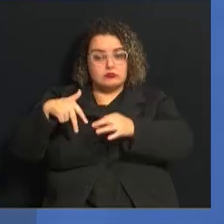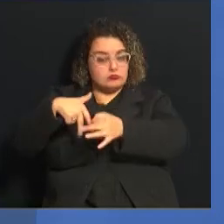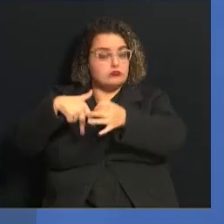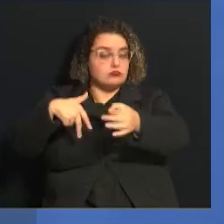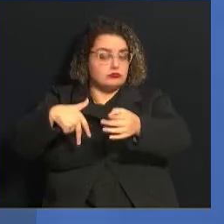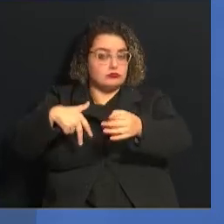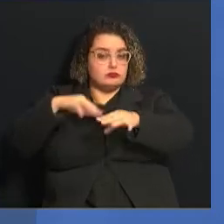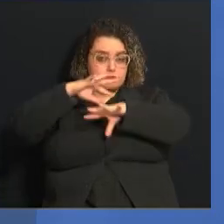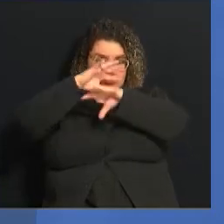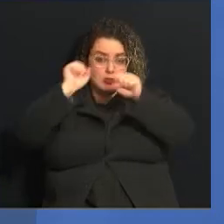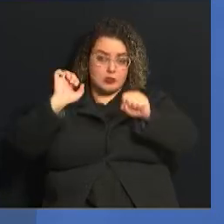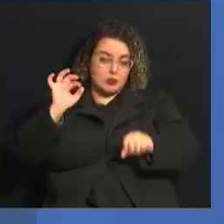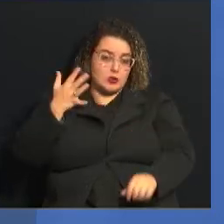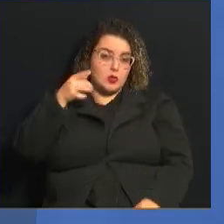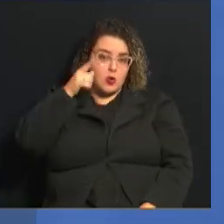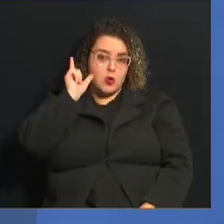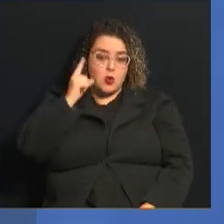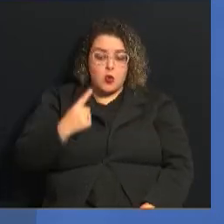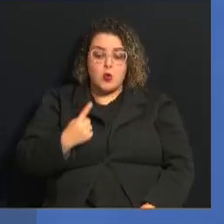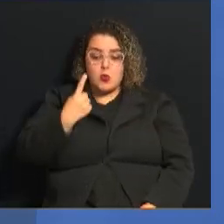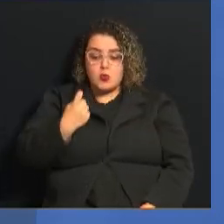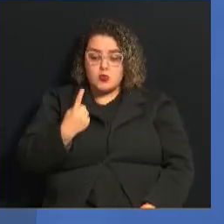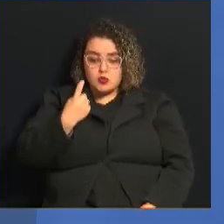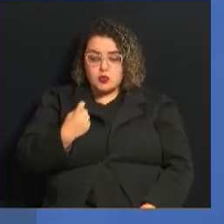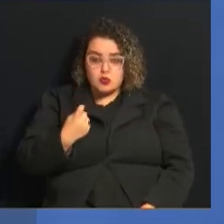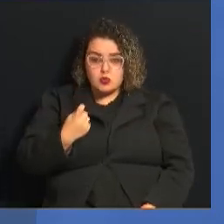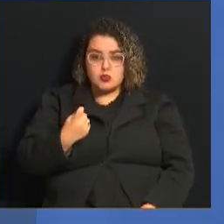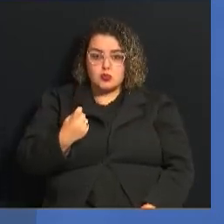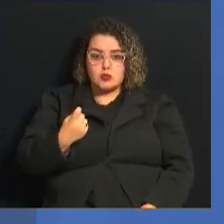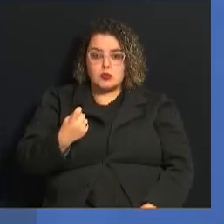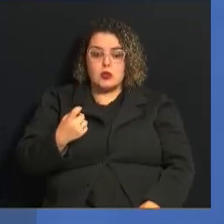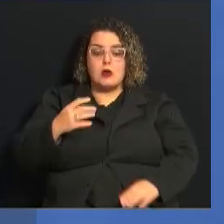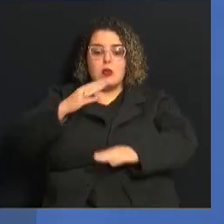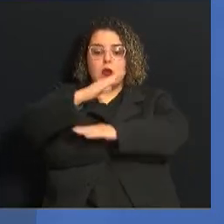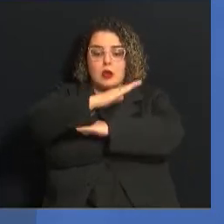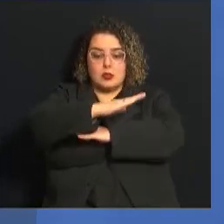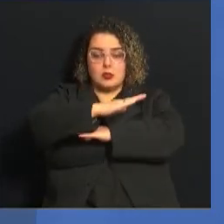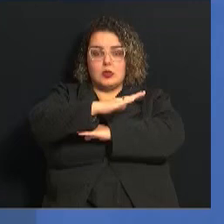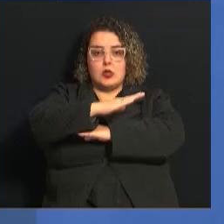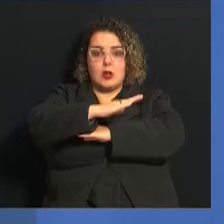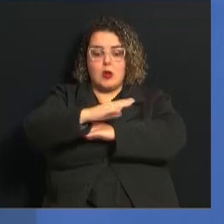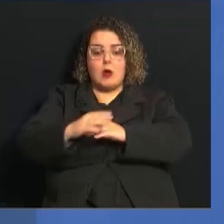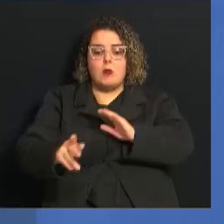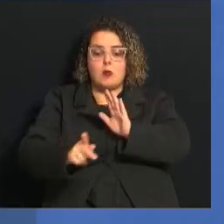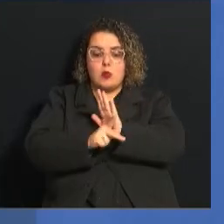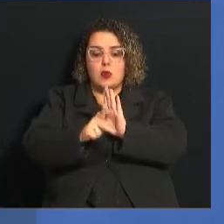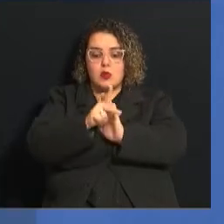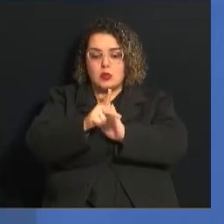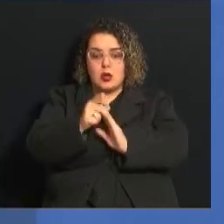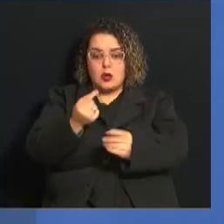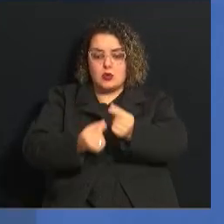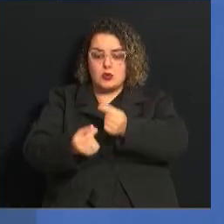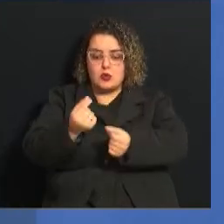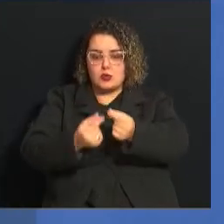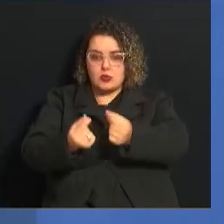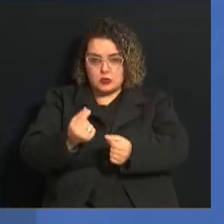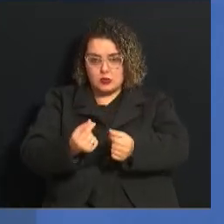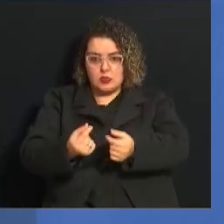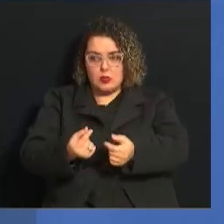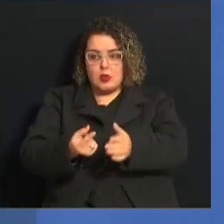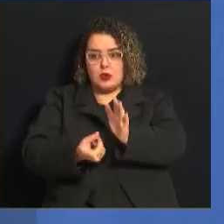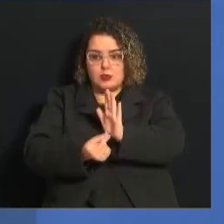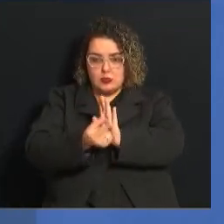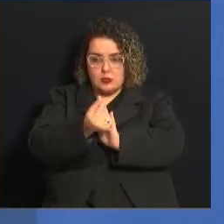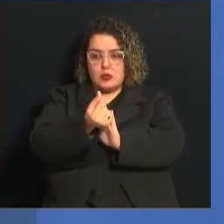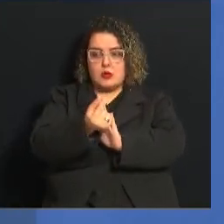ontem olha em turno único a câmara aprovou o projeto de autoria da comissão de Finanças e orçamento e da